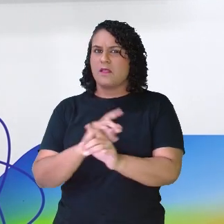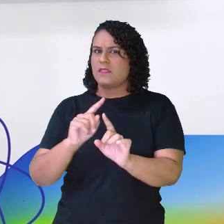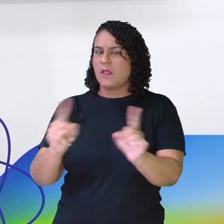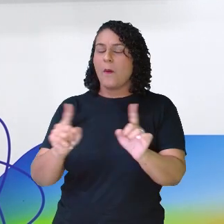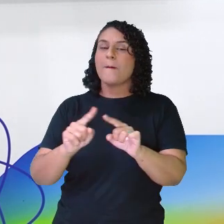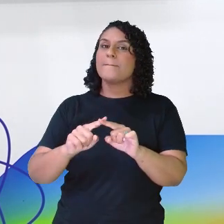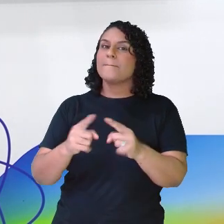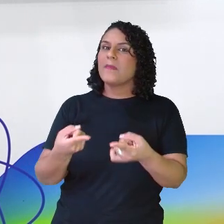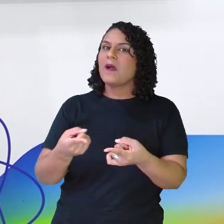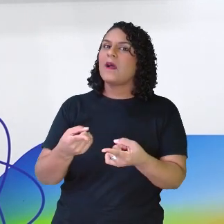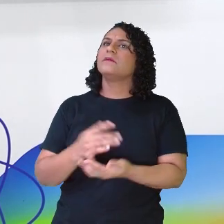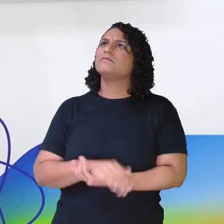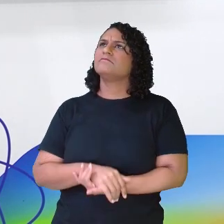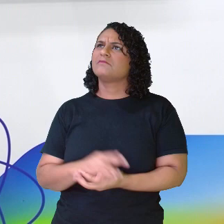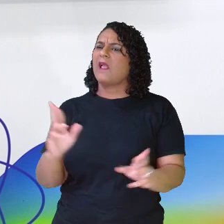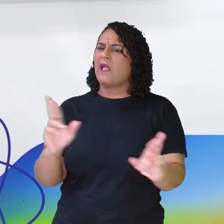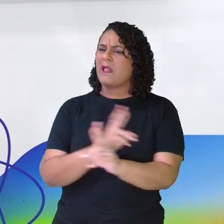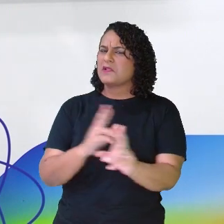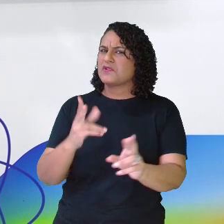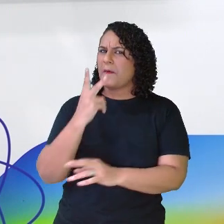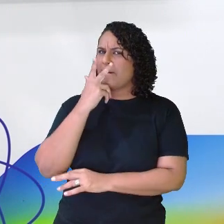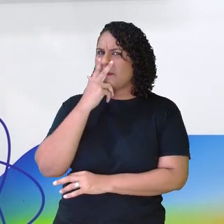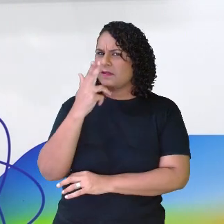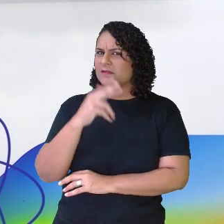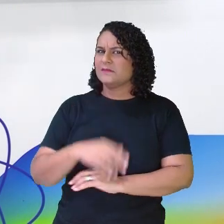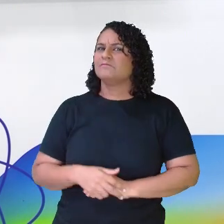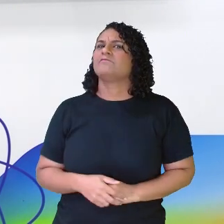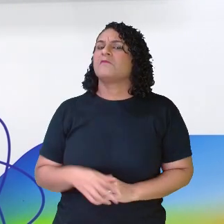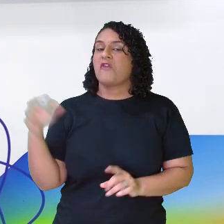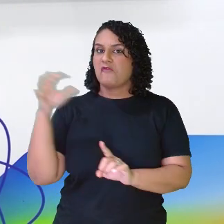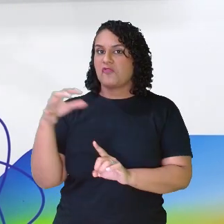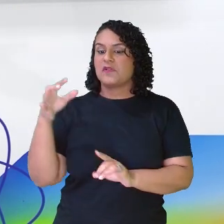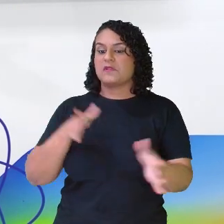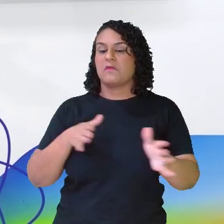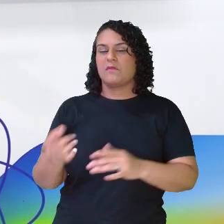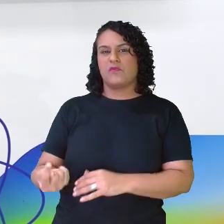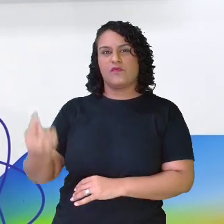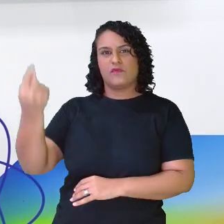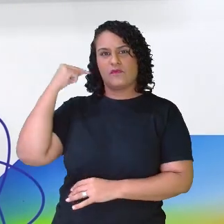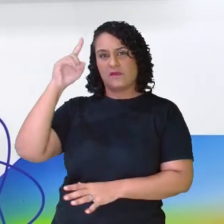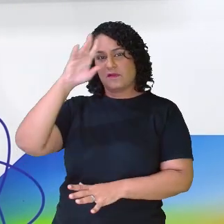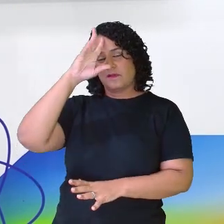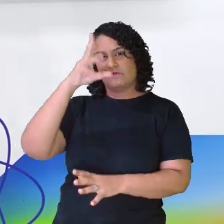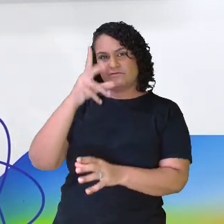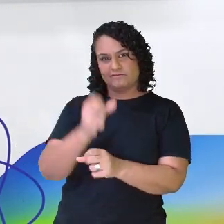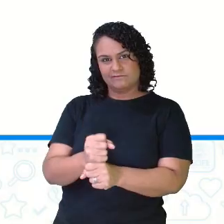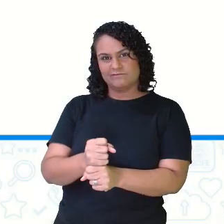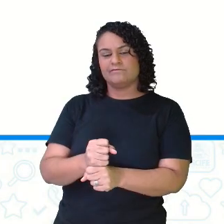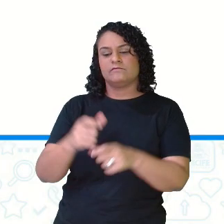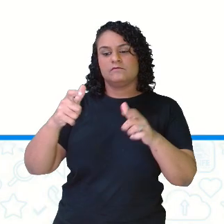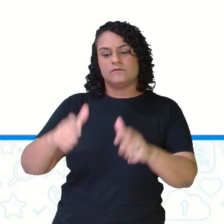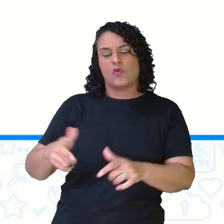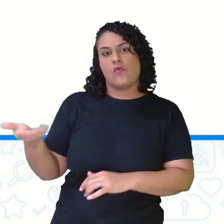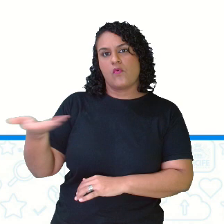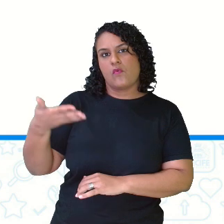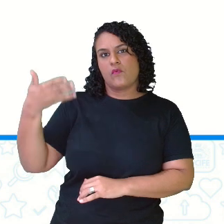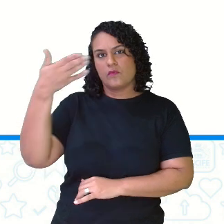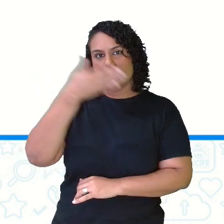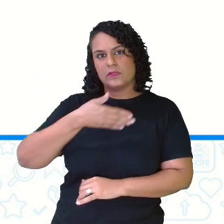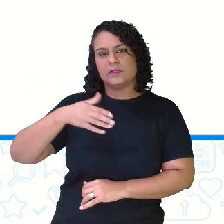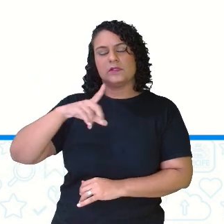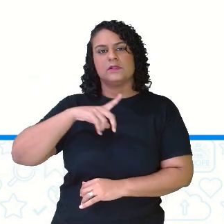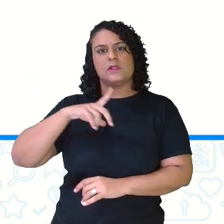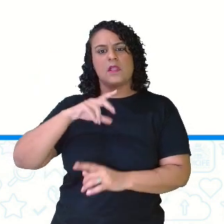muito parecidas, né? Pois é, vem lá de trás. Senhor de engenho, ele tinha poder